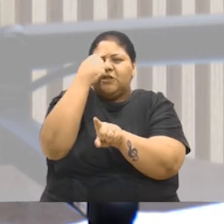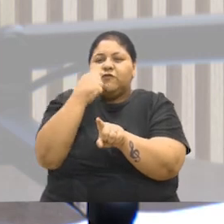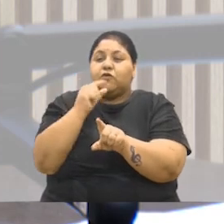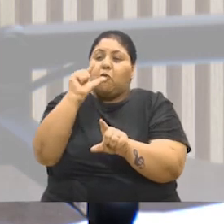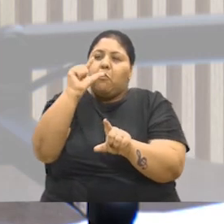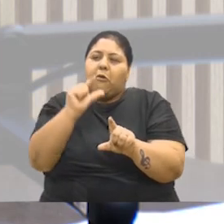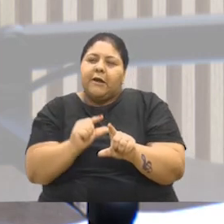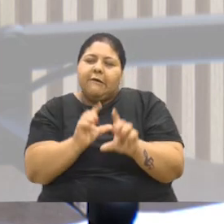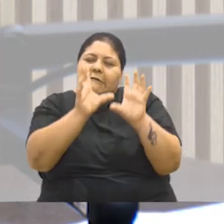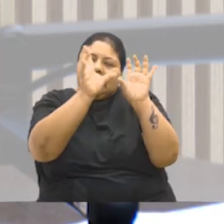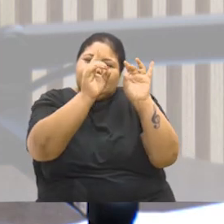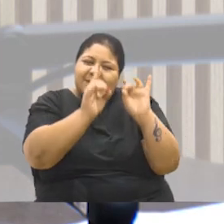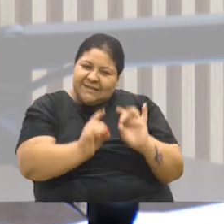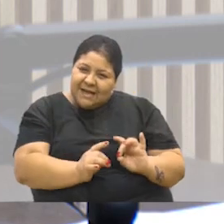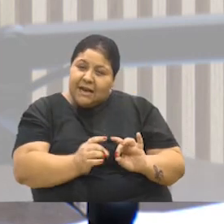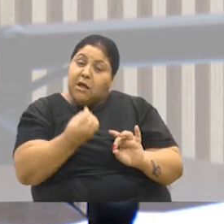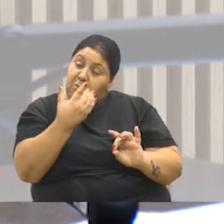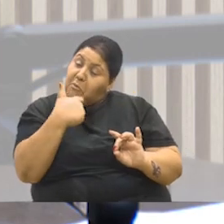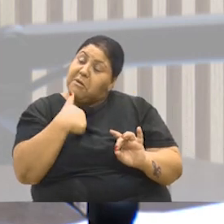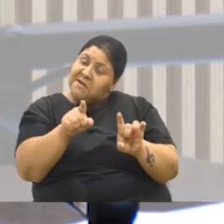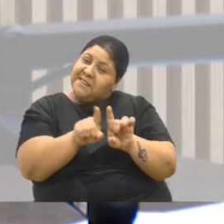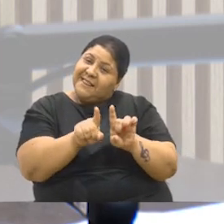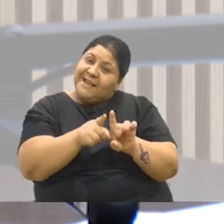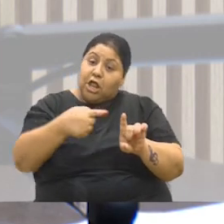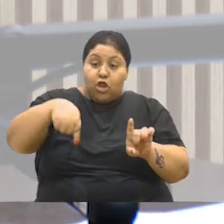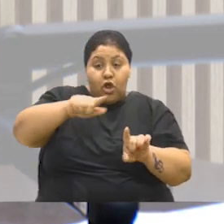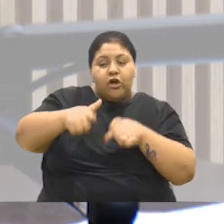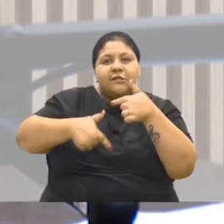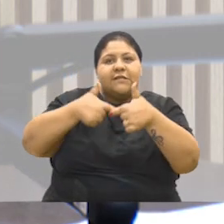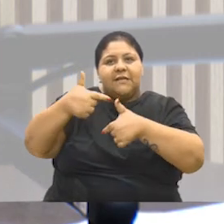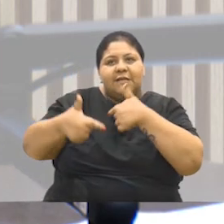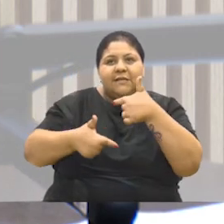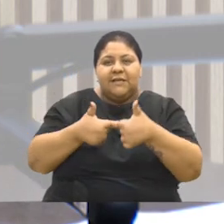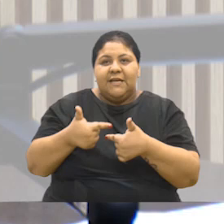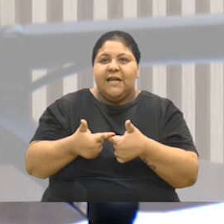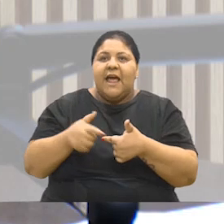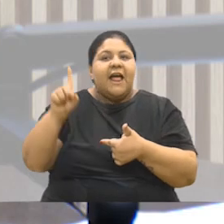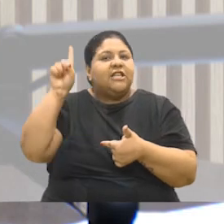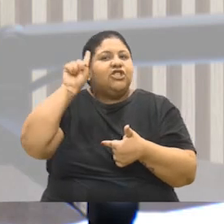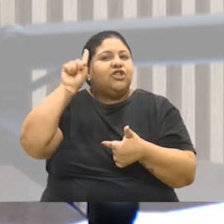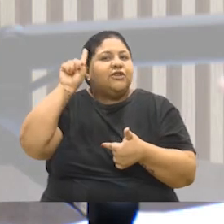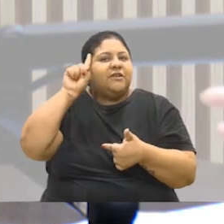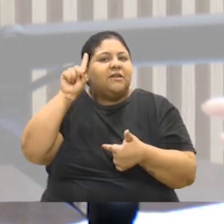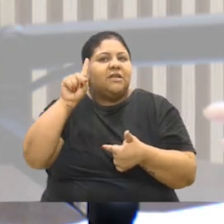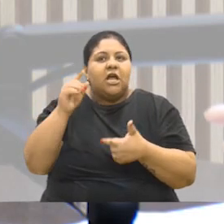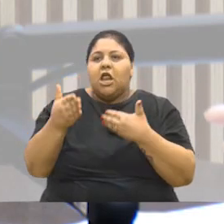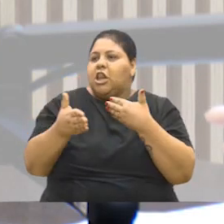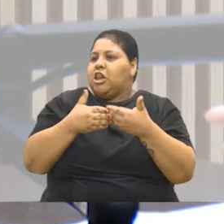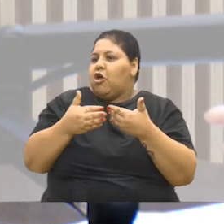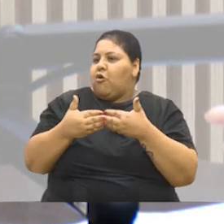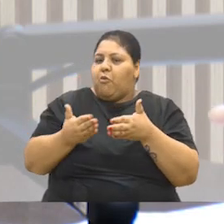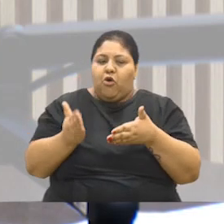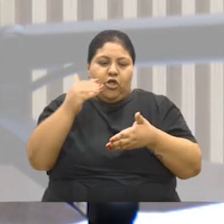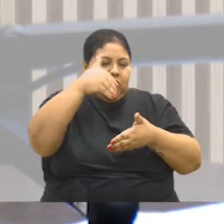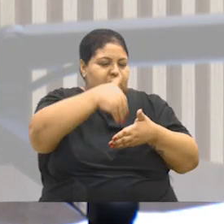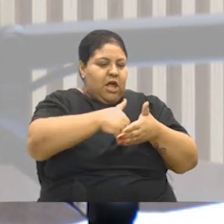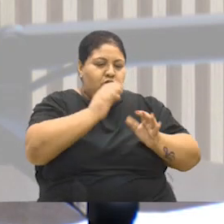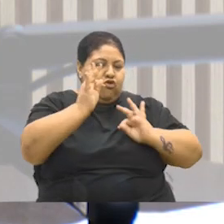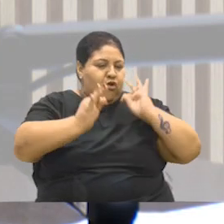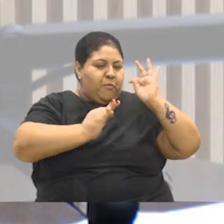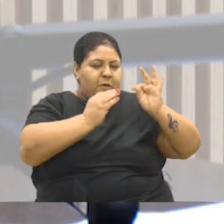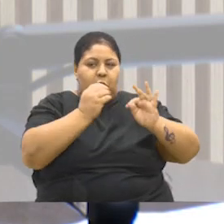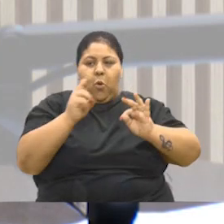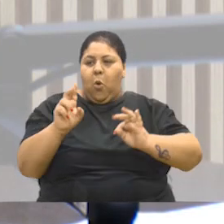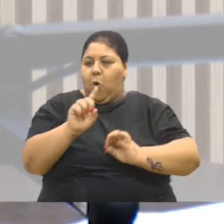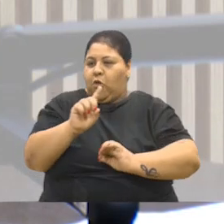Isso serve para mim também. E o nosso trabalho, ele é diário. Não importa se tu tá dentro de uma terapia ou não, se tu tá